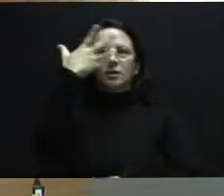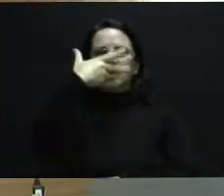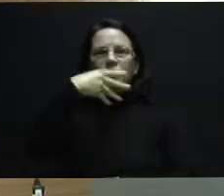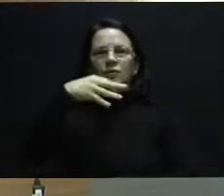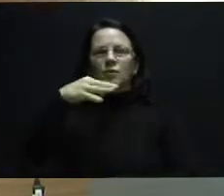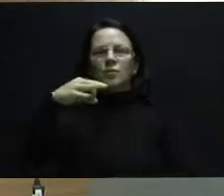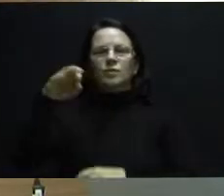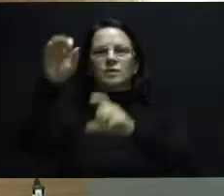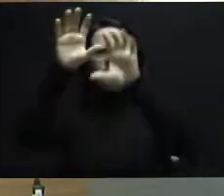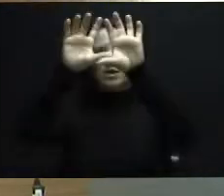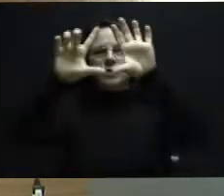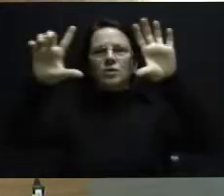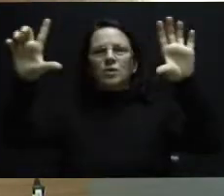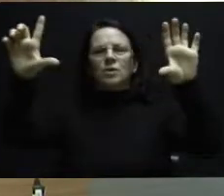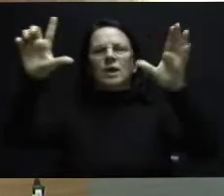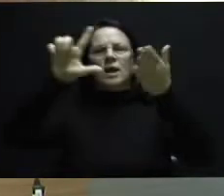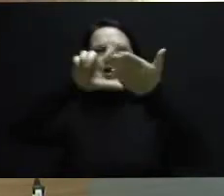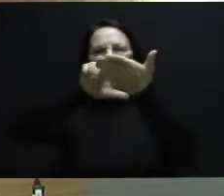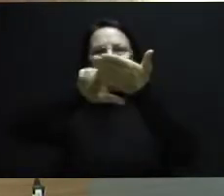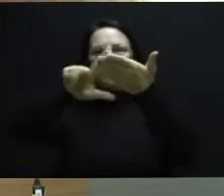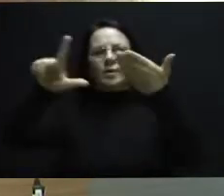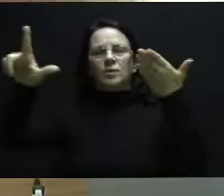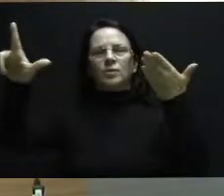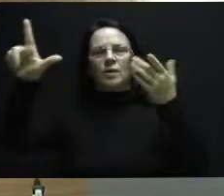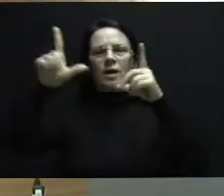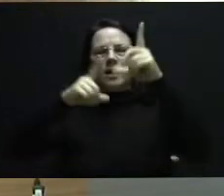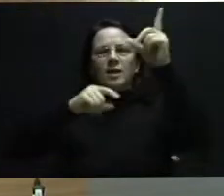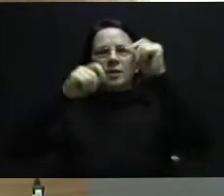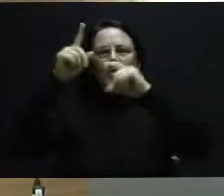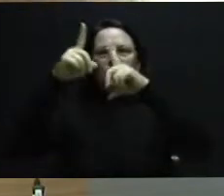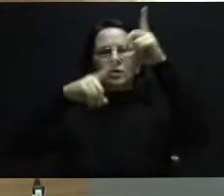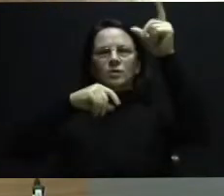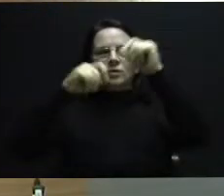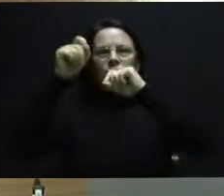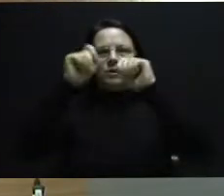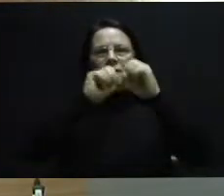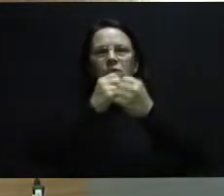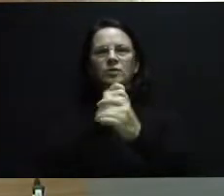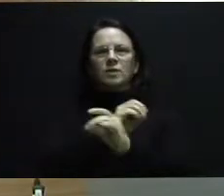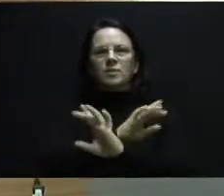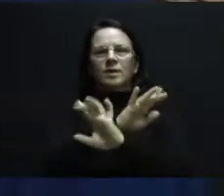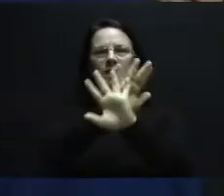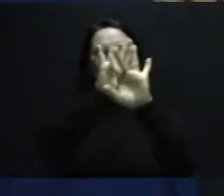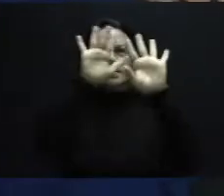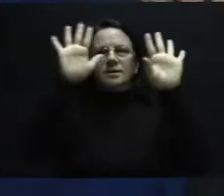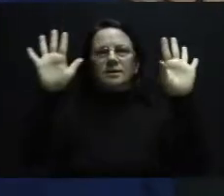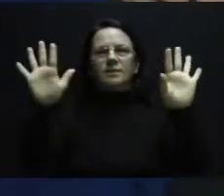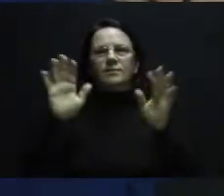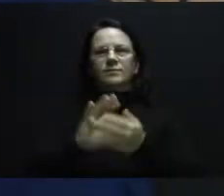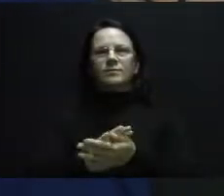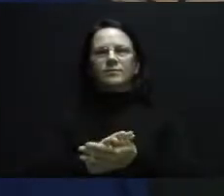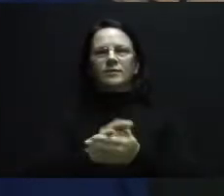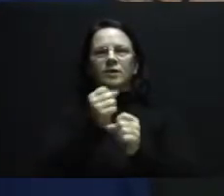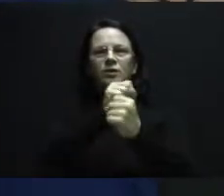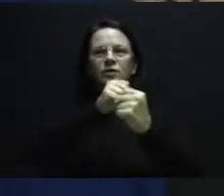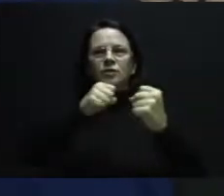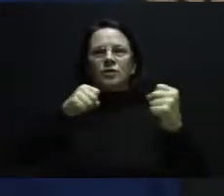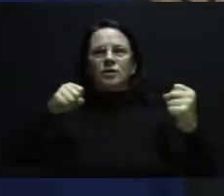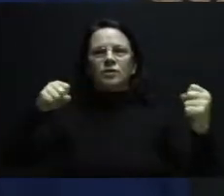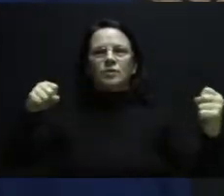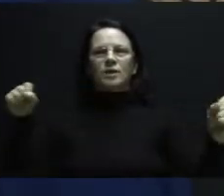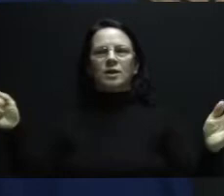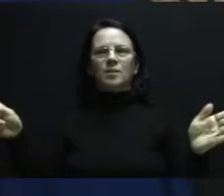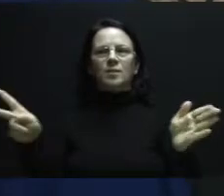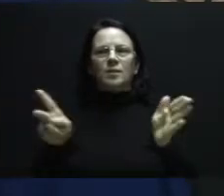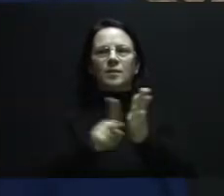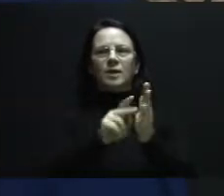Sem teu formoso céu, risonho e límpido, a imagem do cruzeiro resplandece.